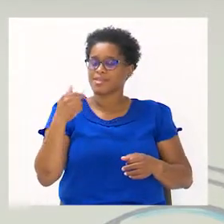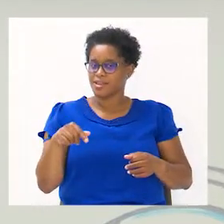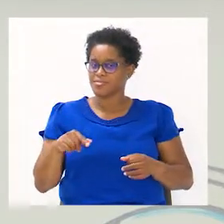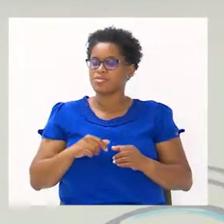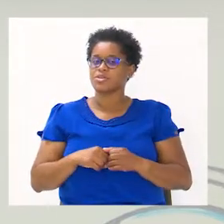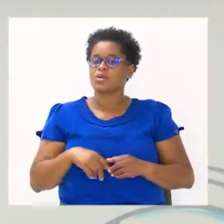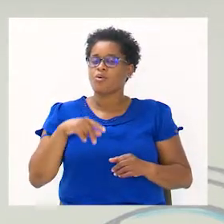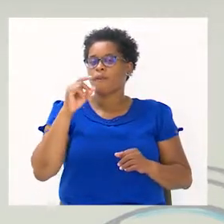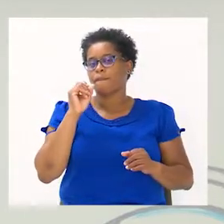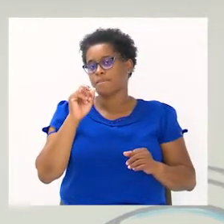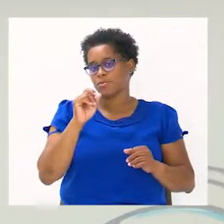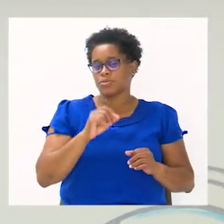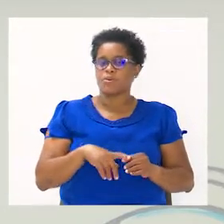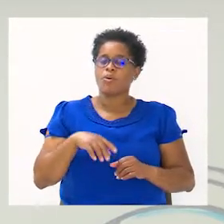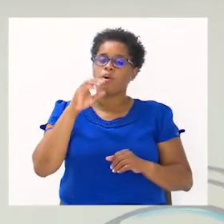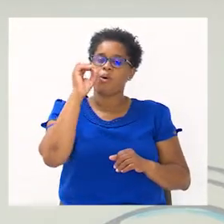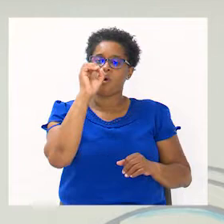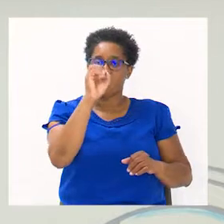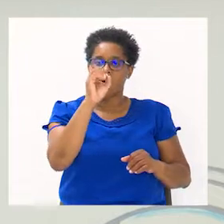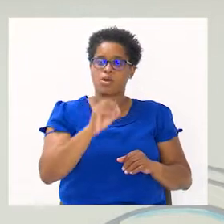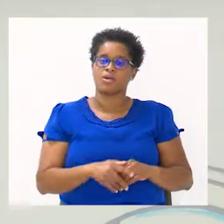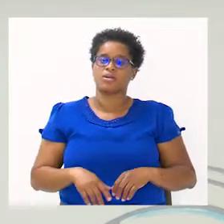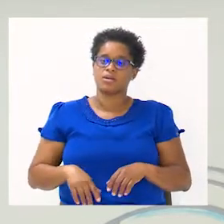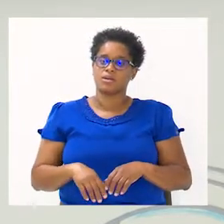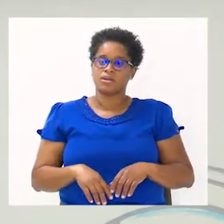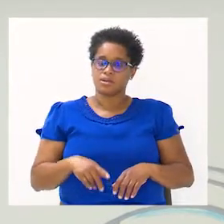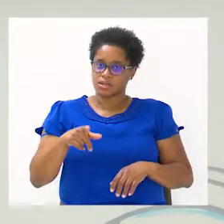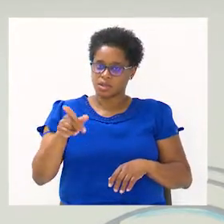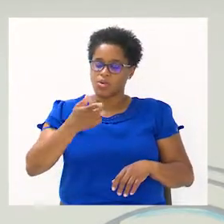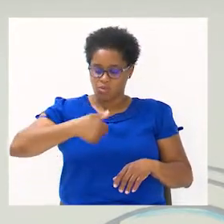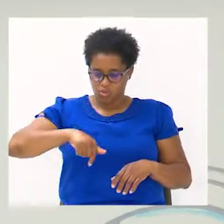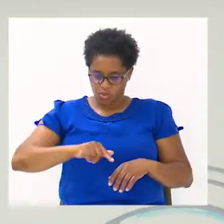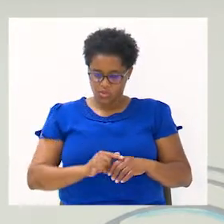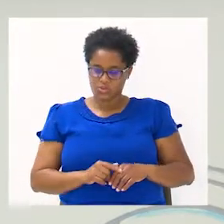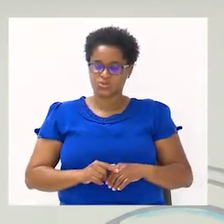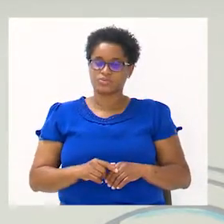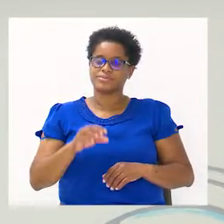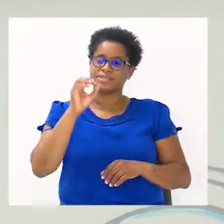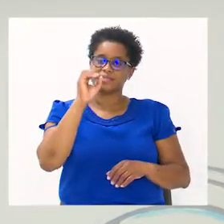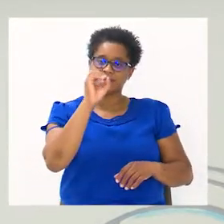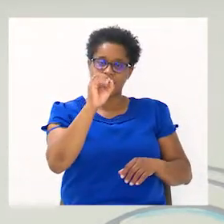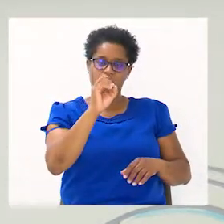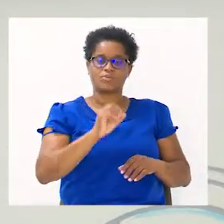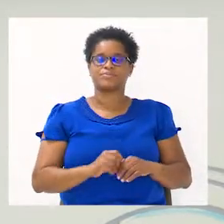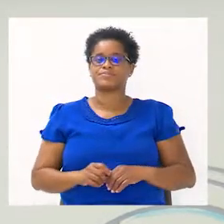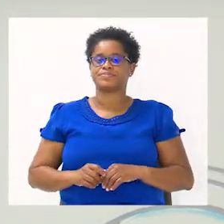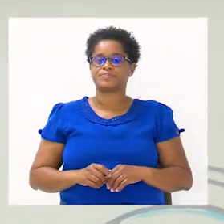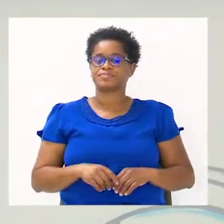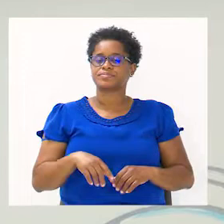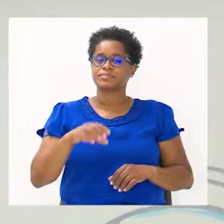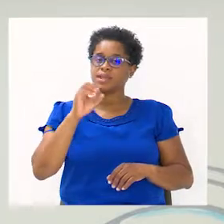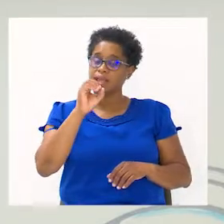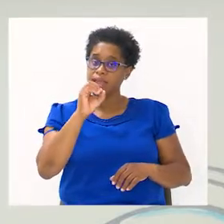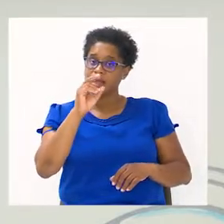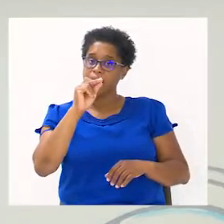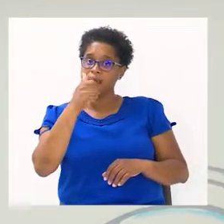o ponto O, que corresponde ao nosso zero, né? O zero é a abscissa do